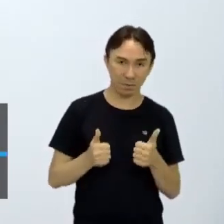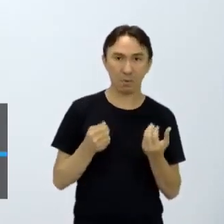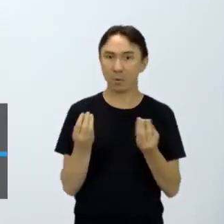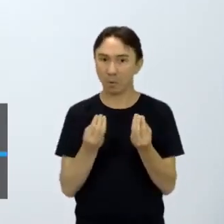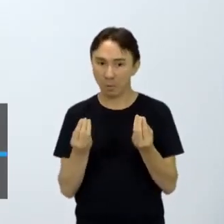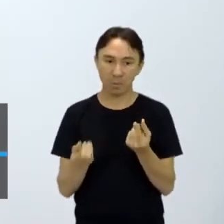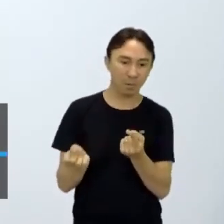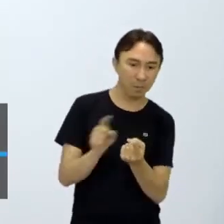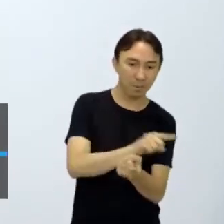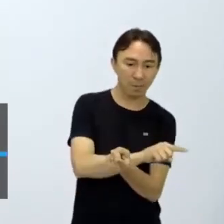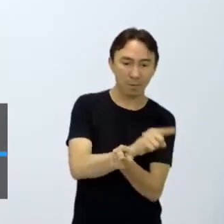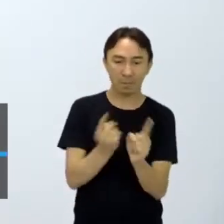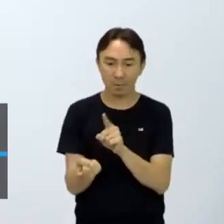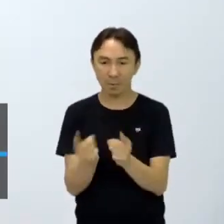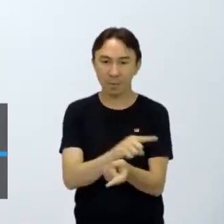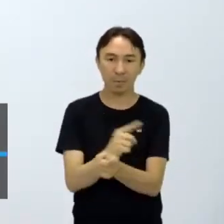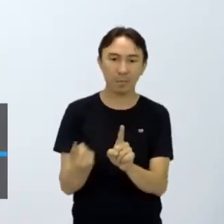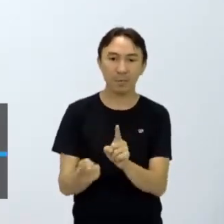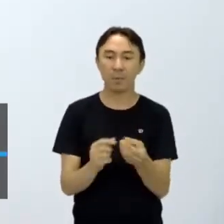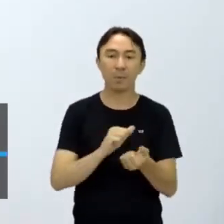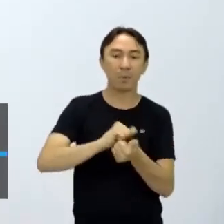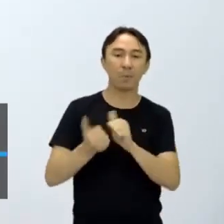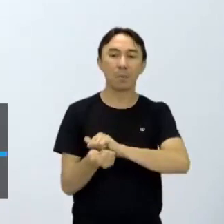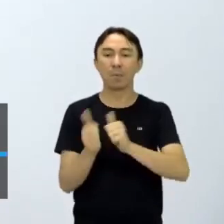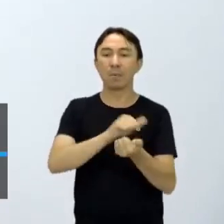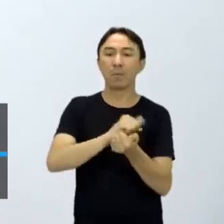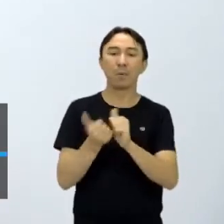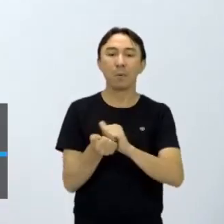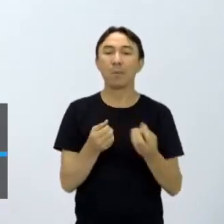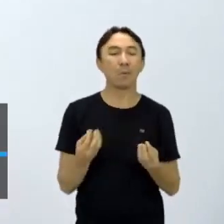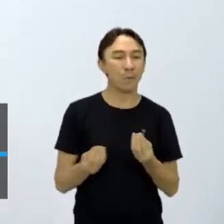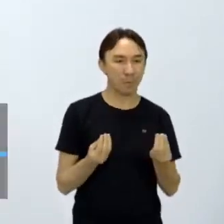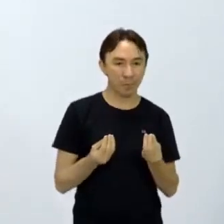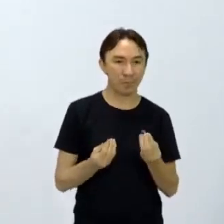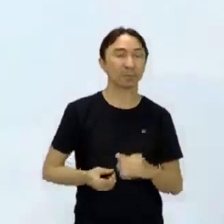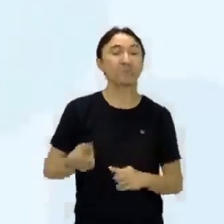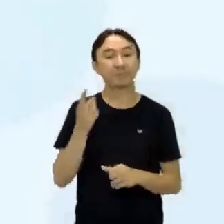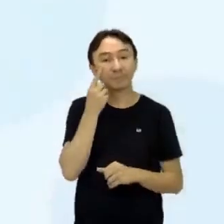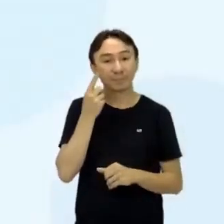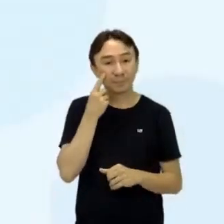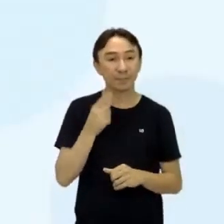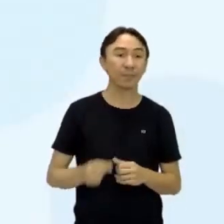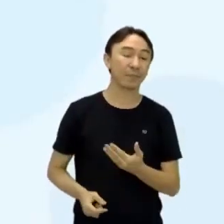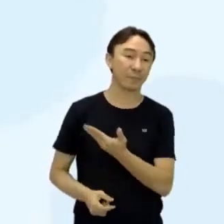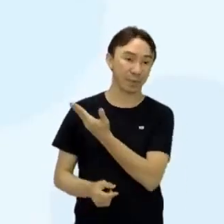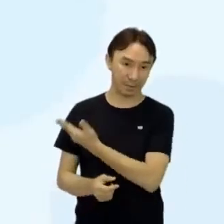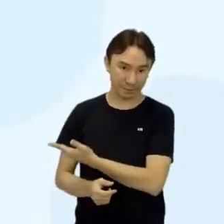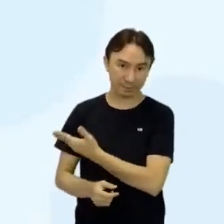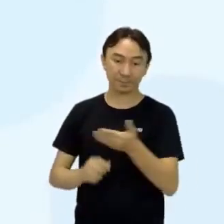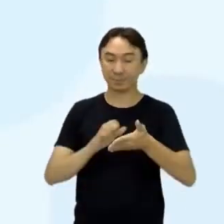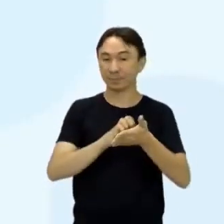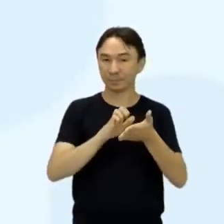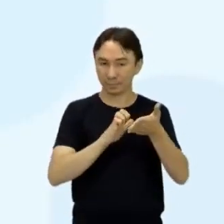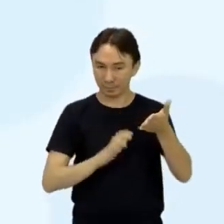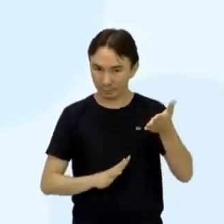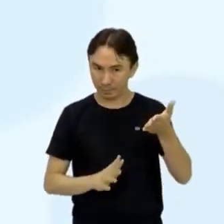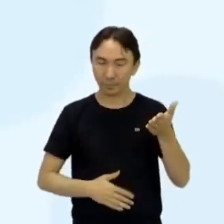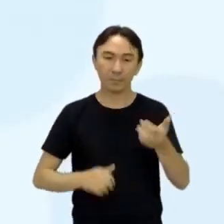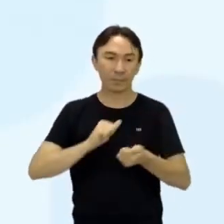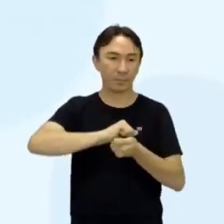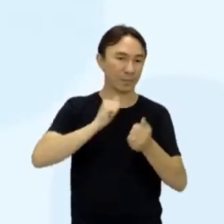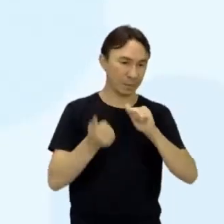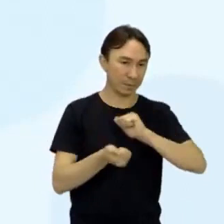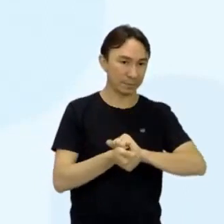e vice-versa, beleza? Olha aí para nossa telinha, lá no currículo em ação de vocês, tem esse exercício aqui que eu adaptei, ele tá lá